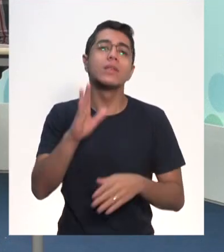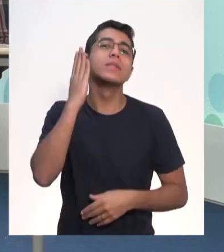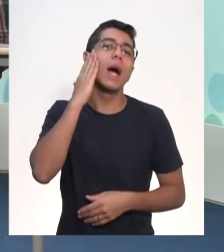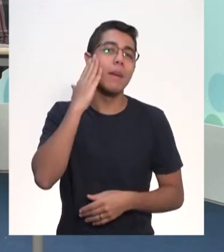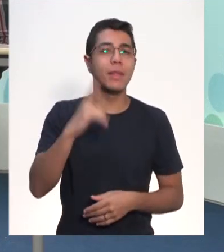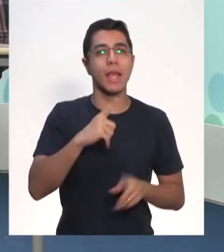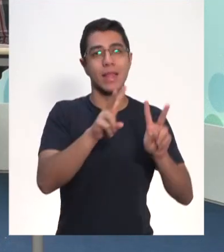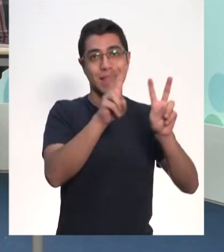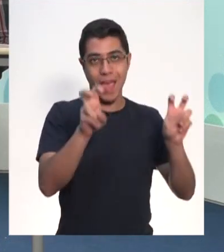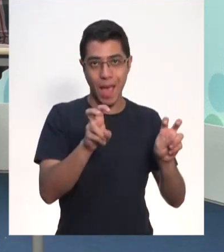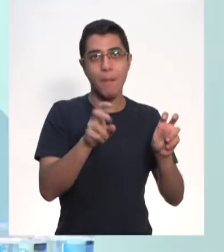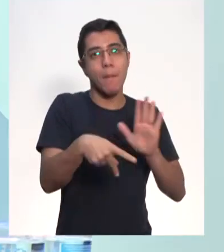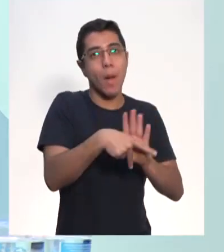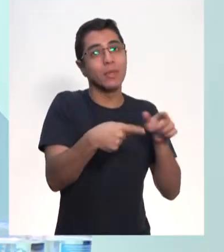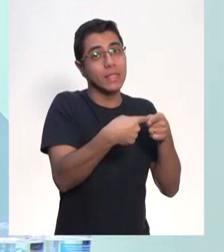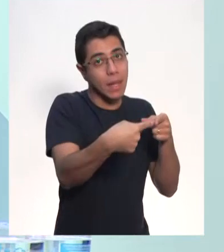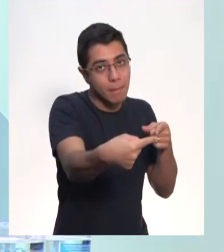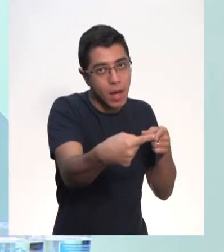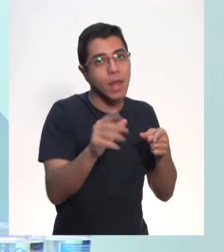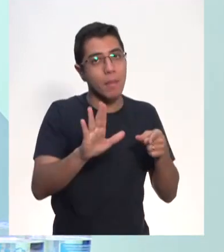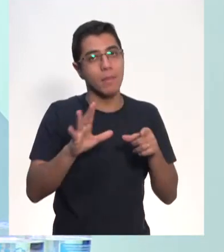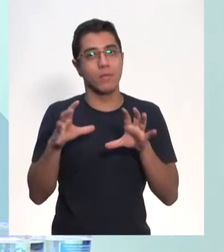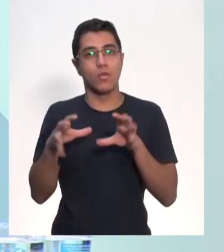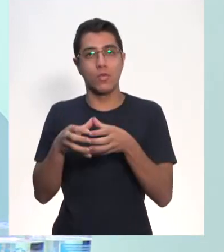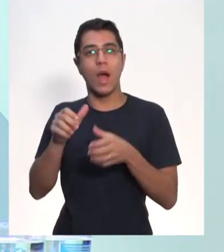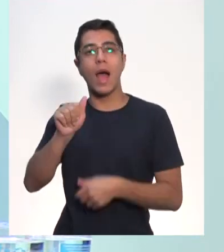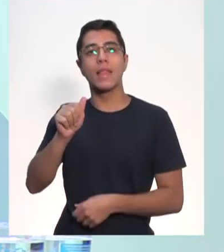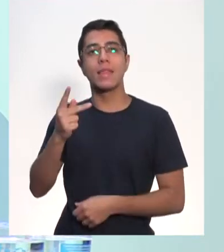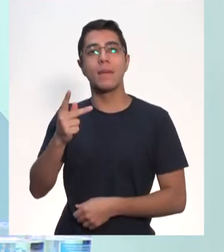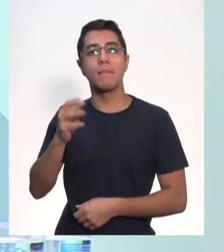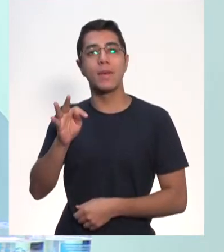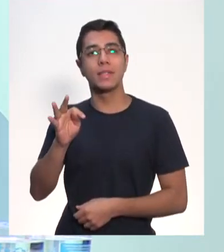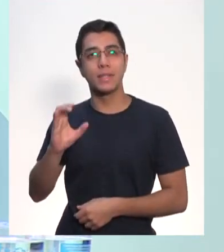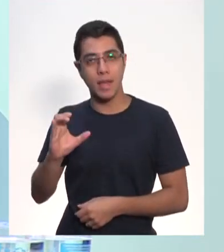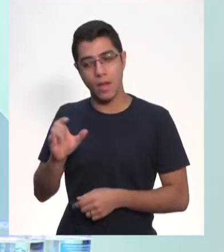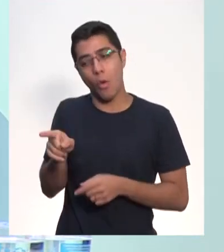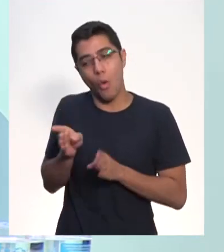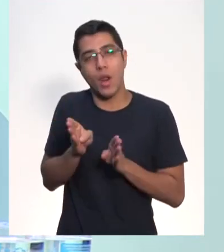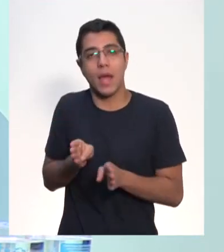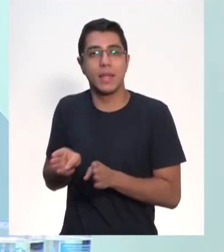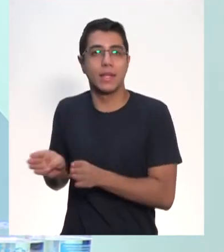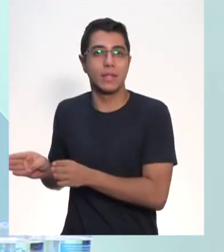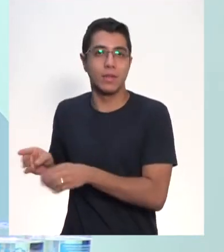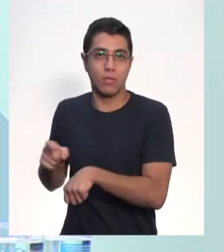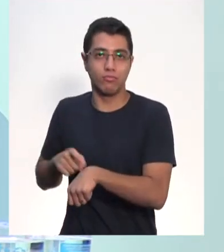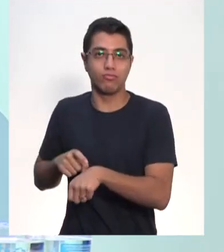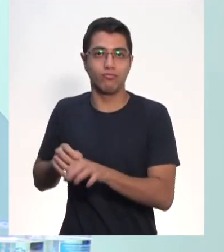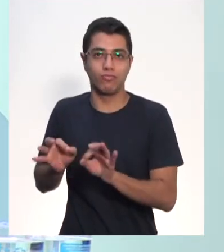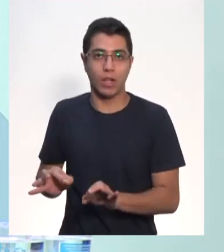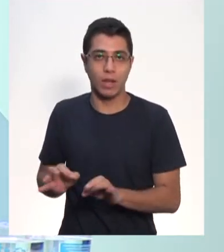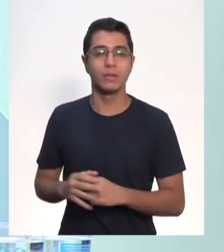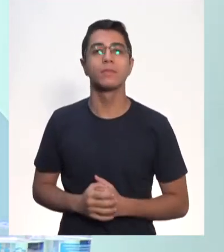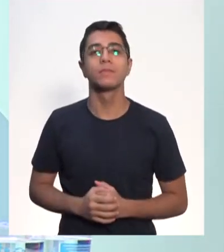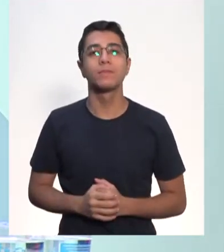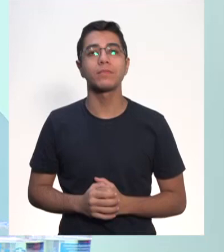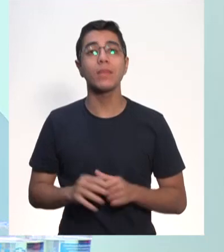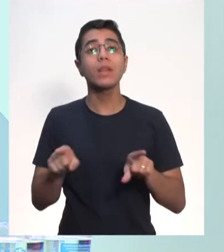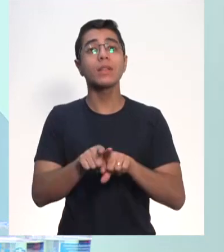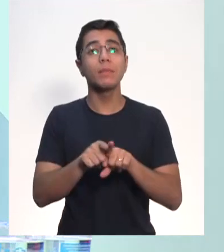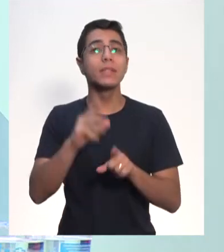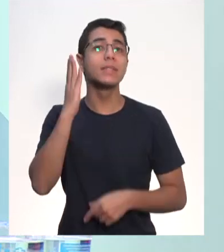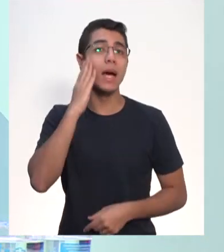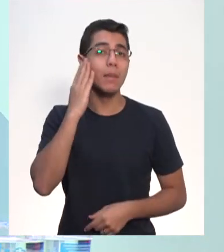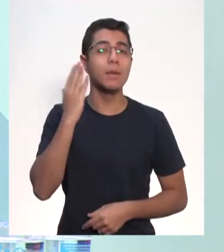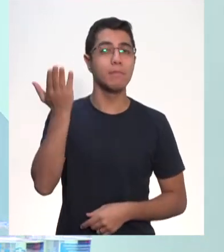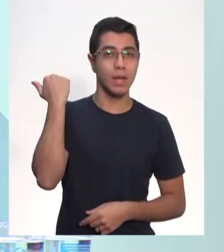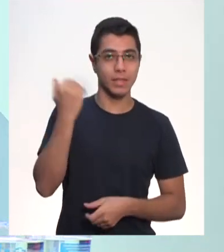específica da própria ATPC. E aqui, um ponto importante também, porque no início do ano a gente tinha dado acesso